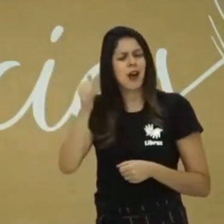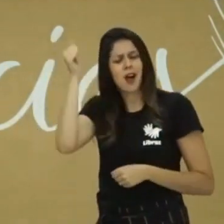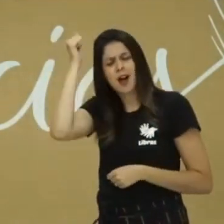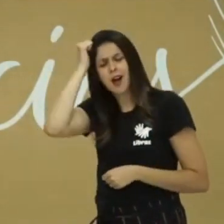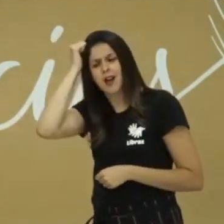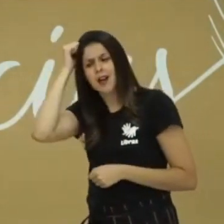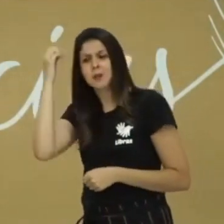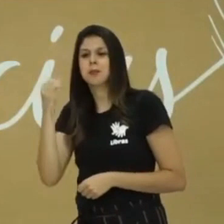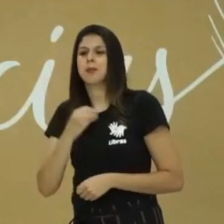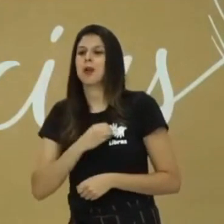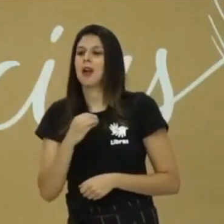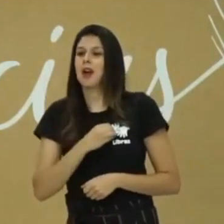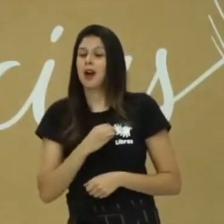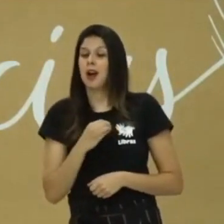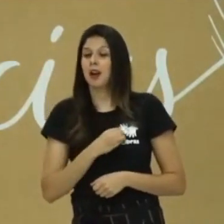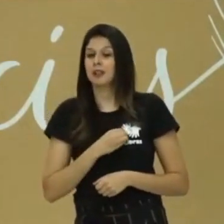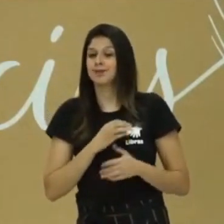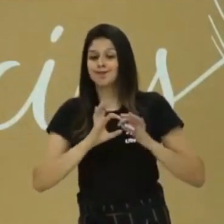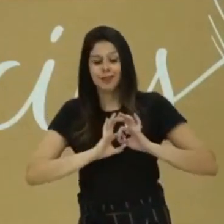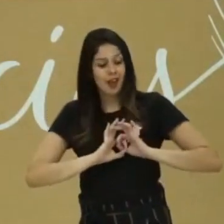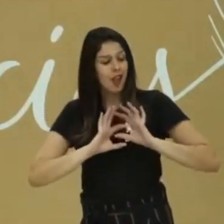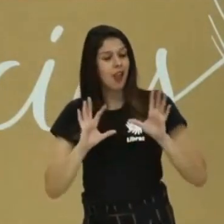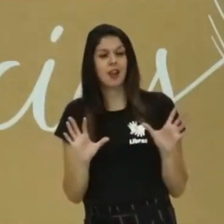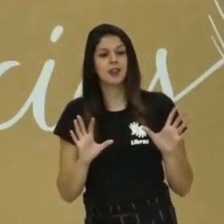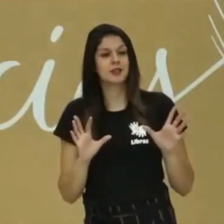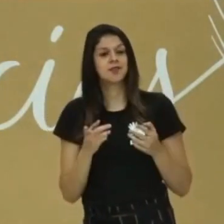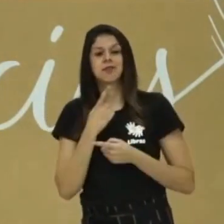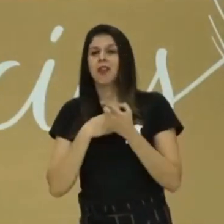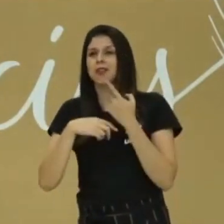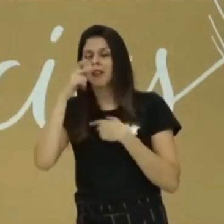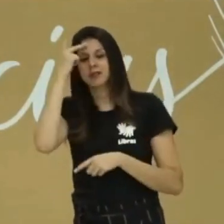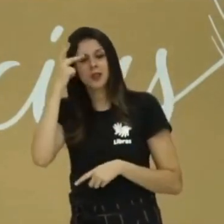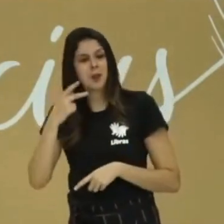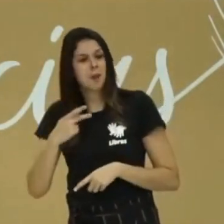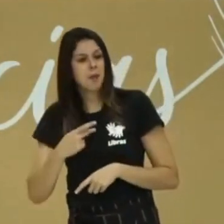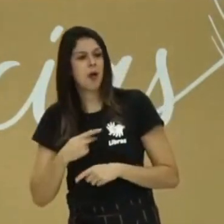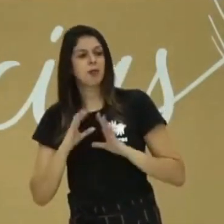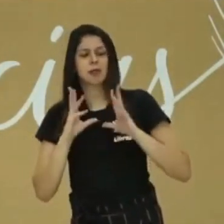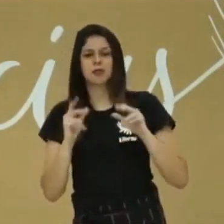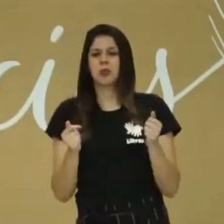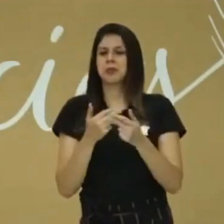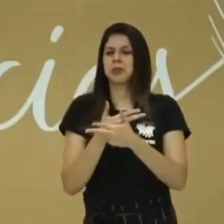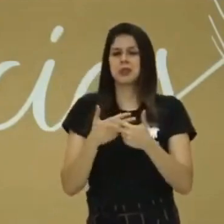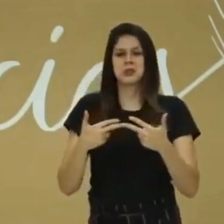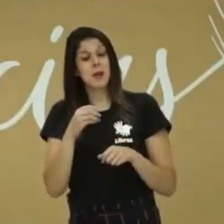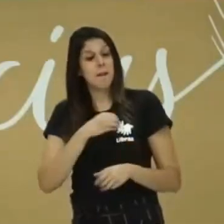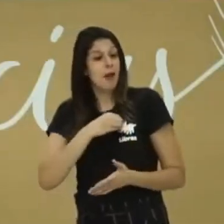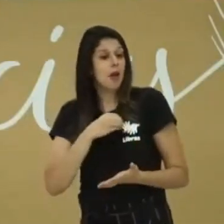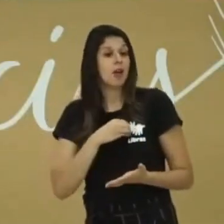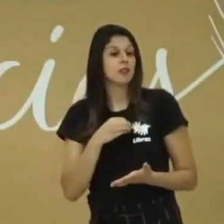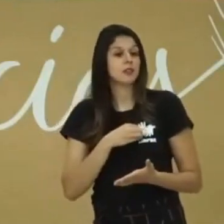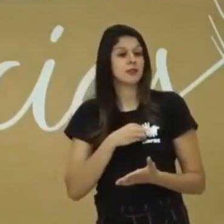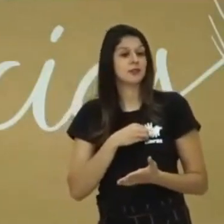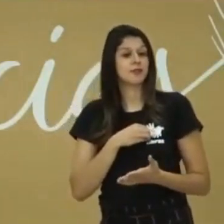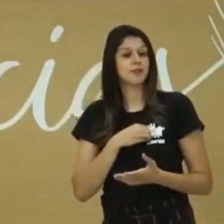pecados que você ser livre livre de que livre de tudo aquilo que te prende liga pornografia